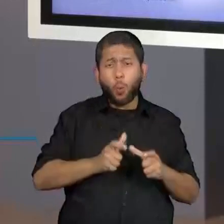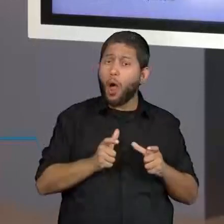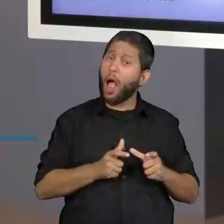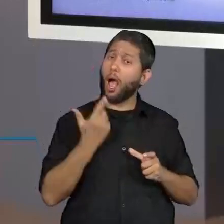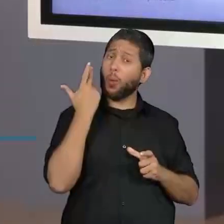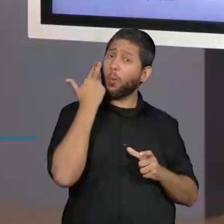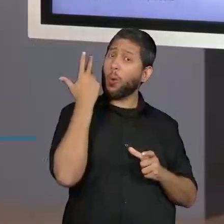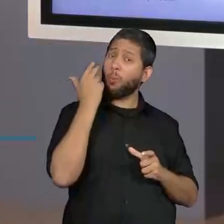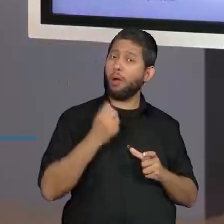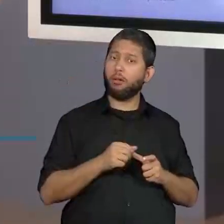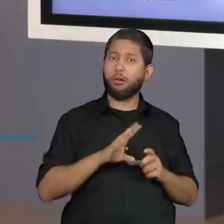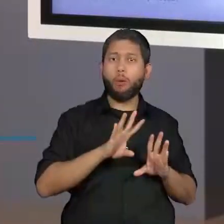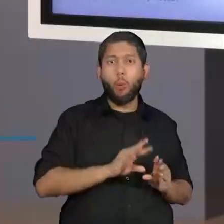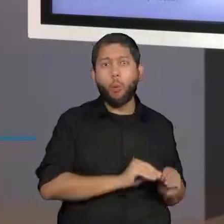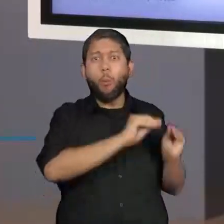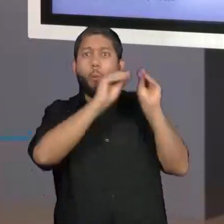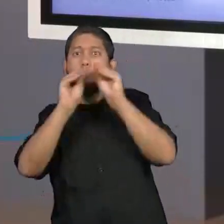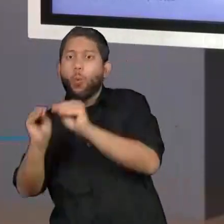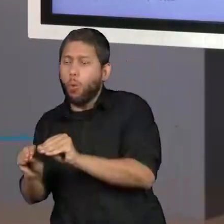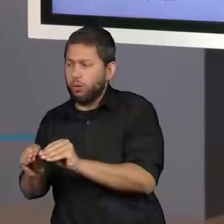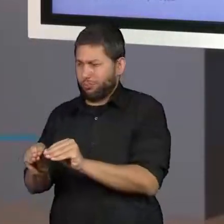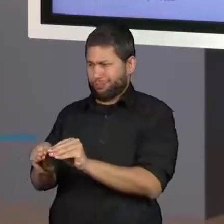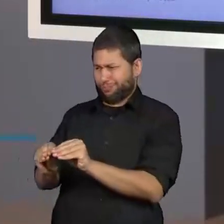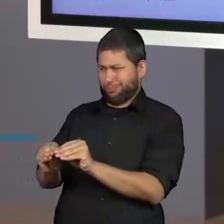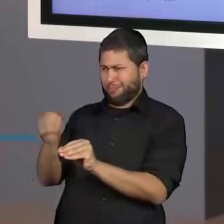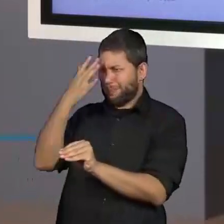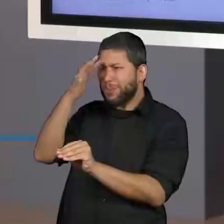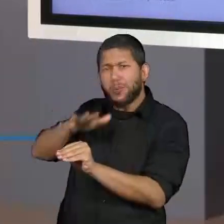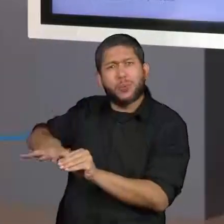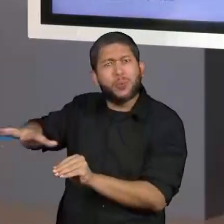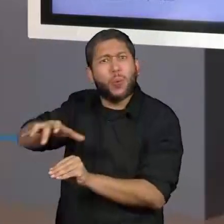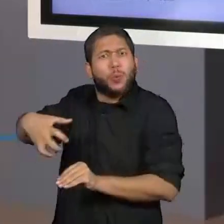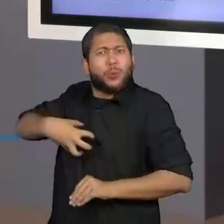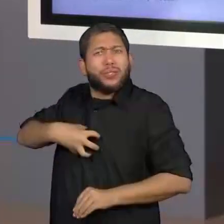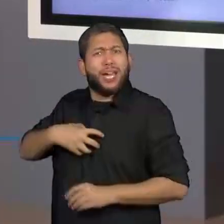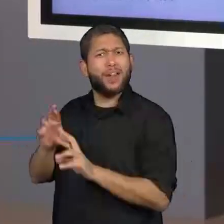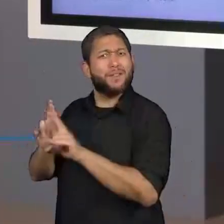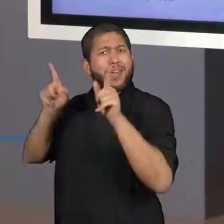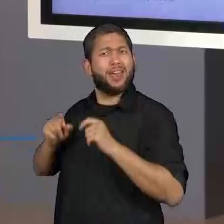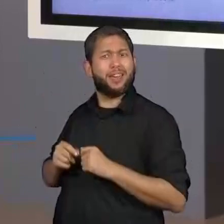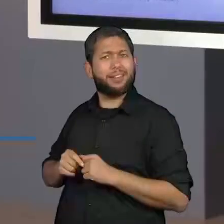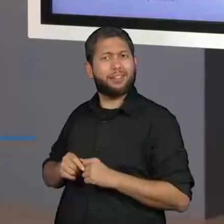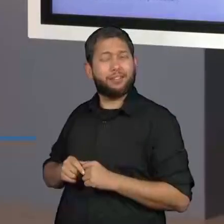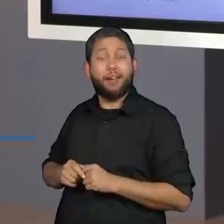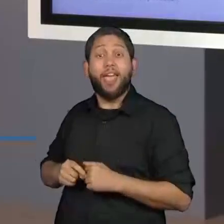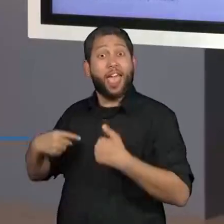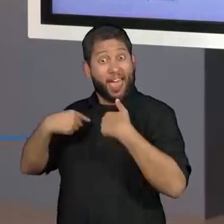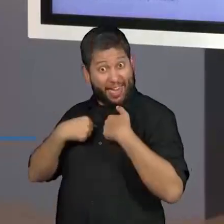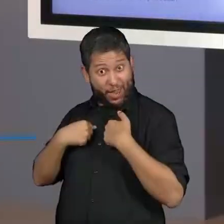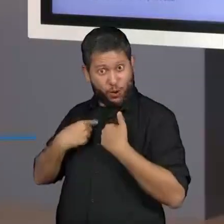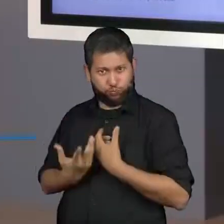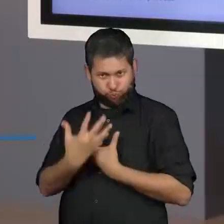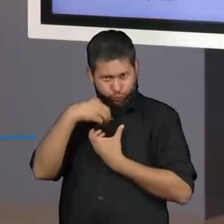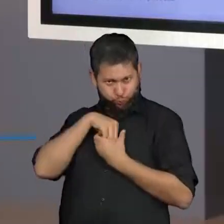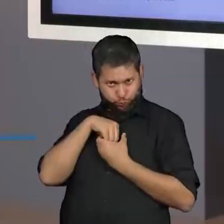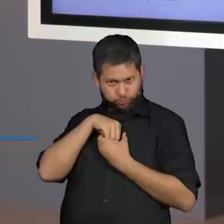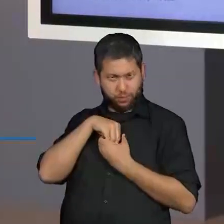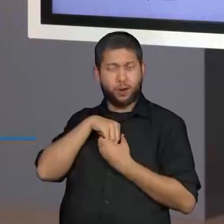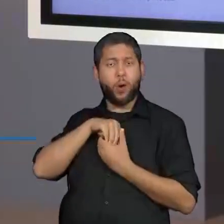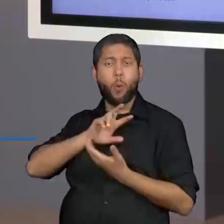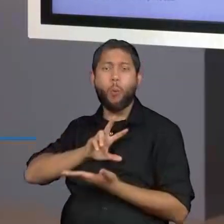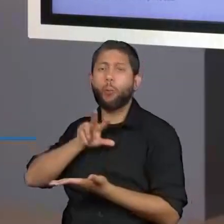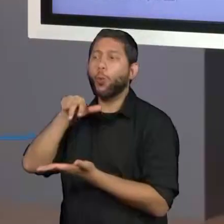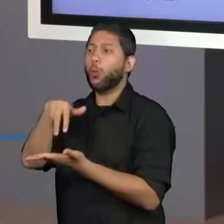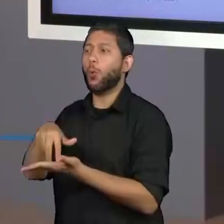vai repassar a sua cultura, os seus conhecimentos para quem vive lá. E às vezes, igual nós já falamos em